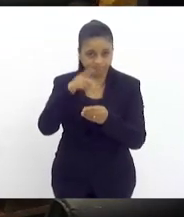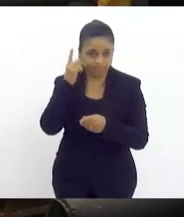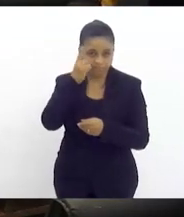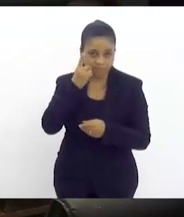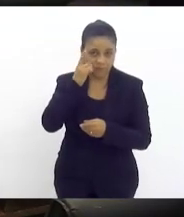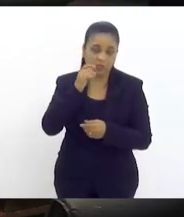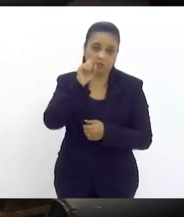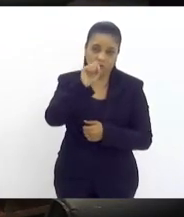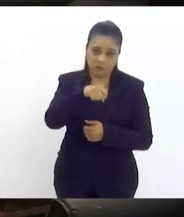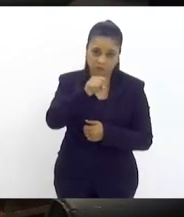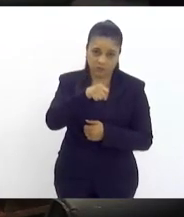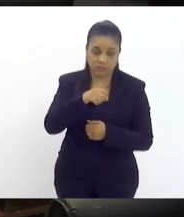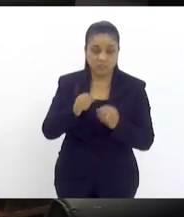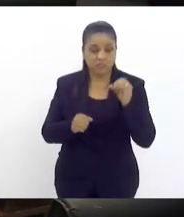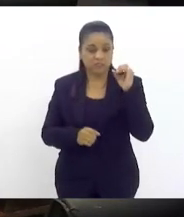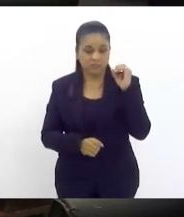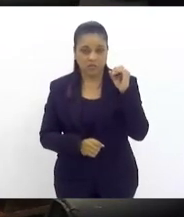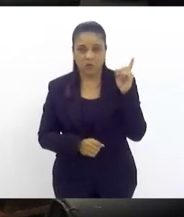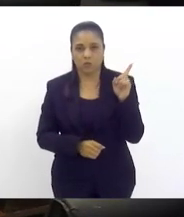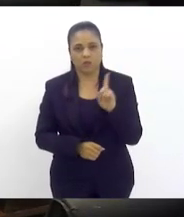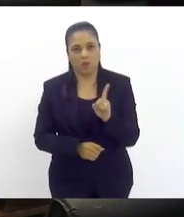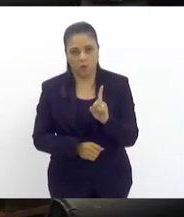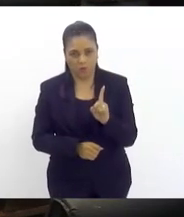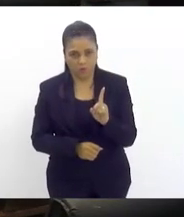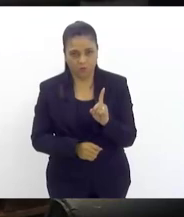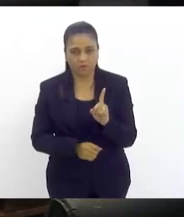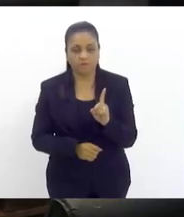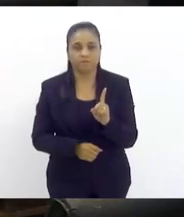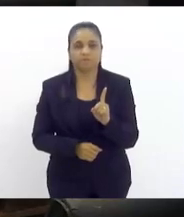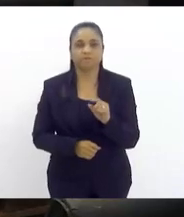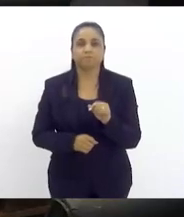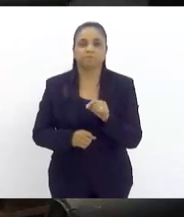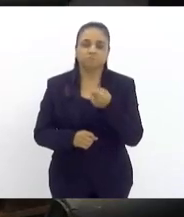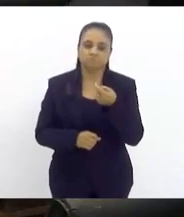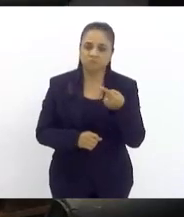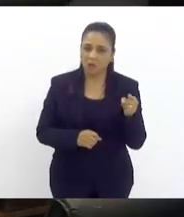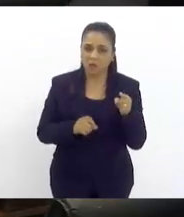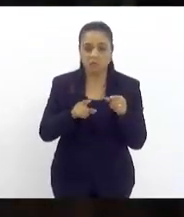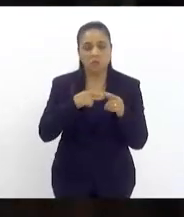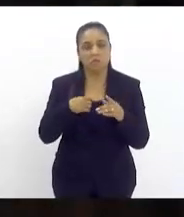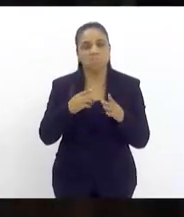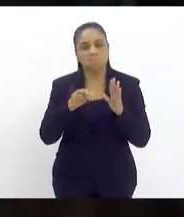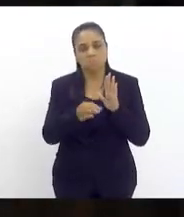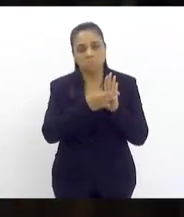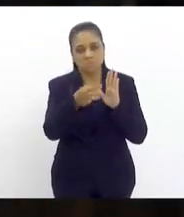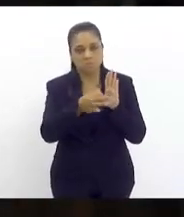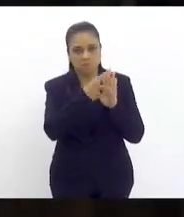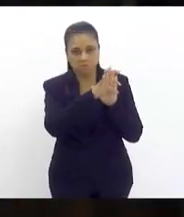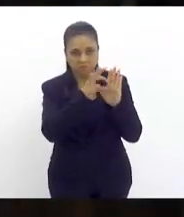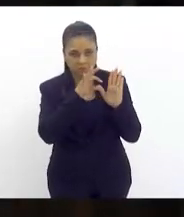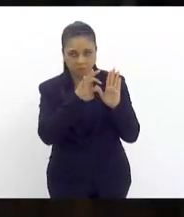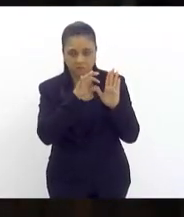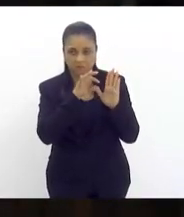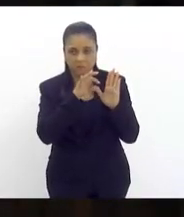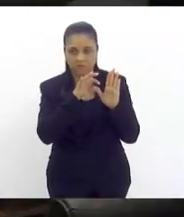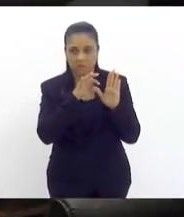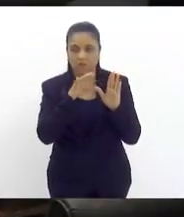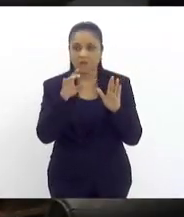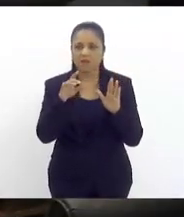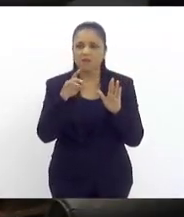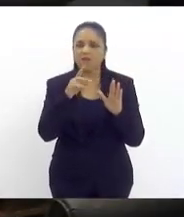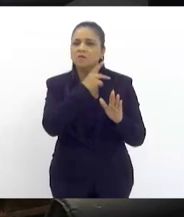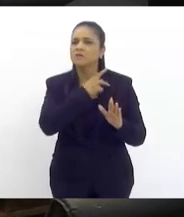sim, zero não. O parecer foi aprovado e retorna o autor. Presidente.